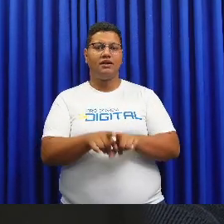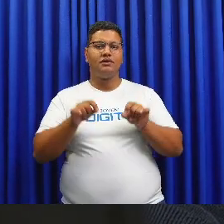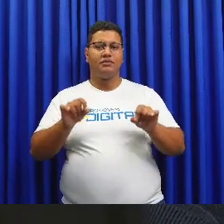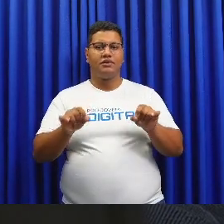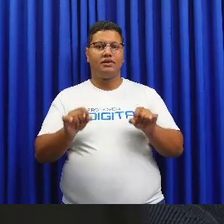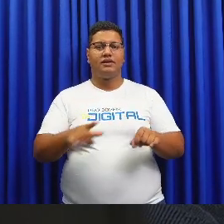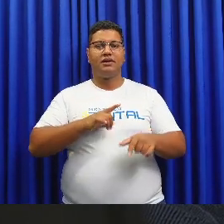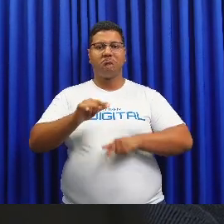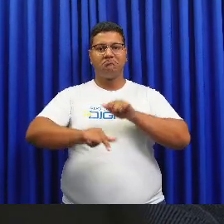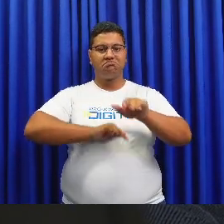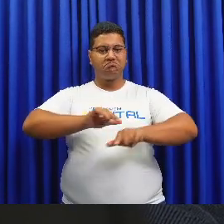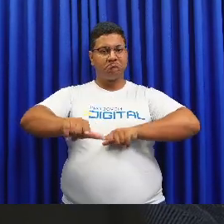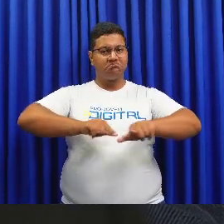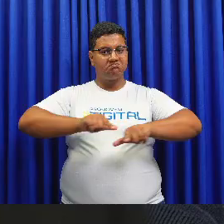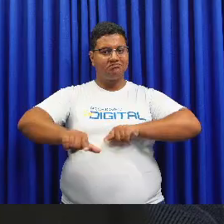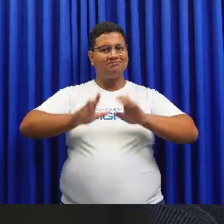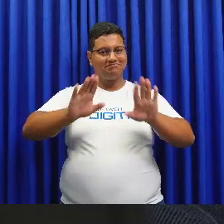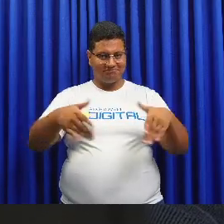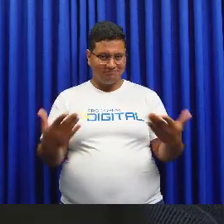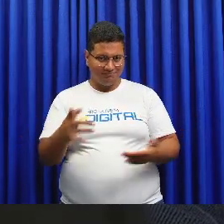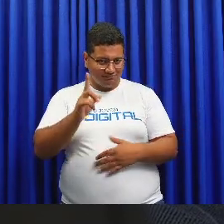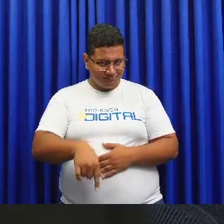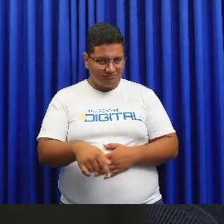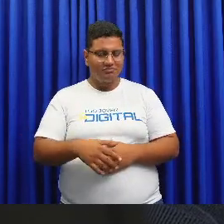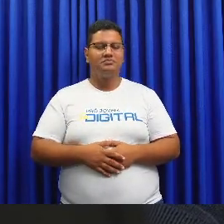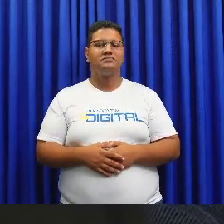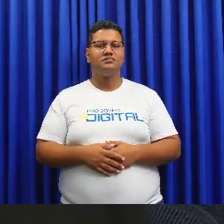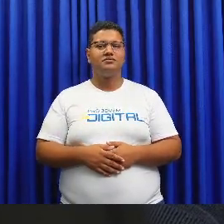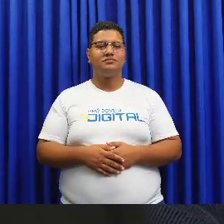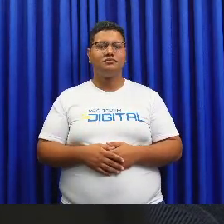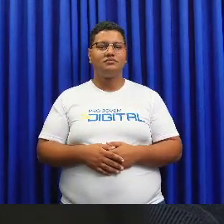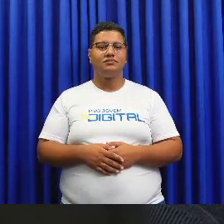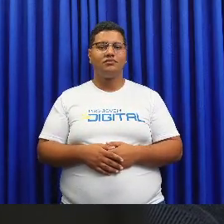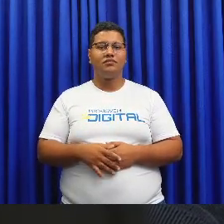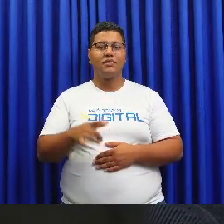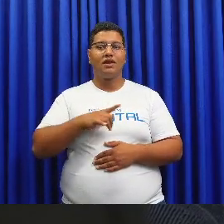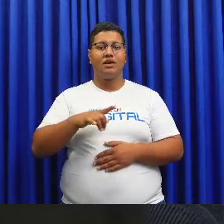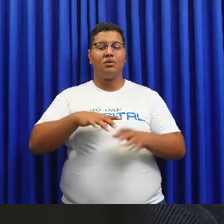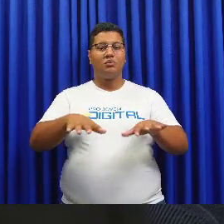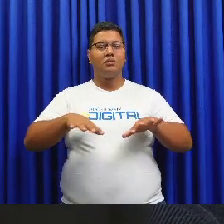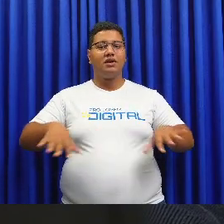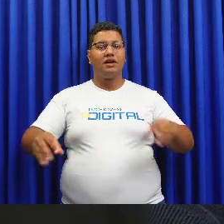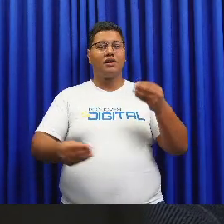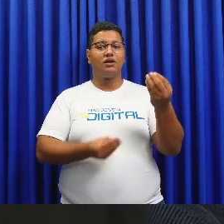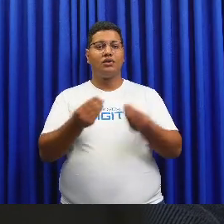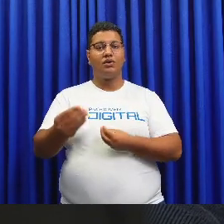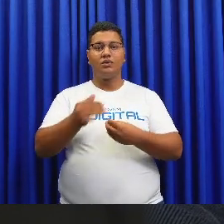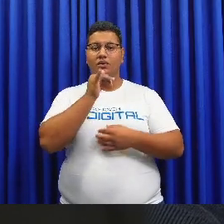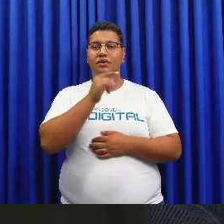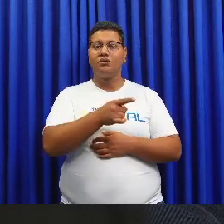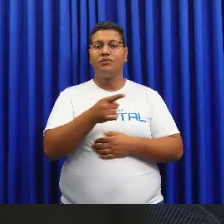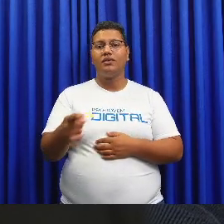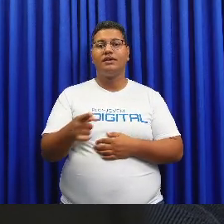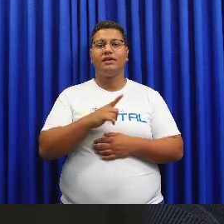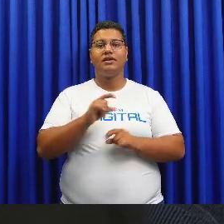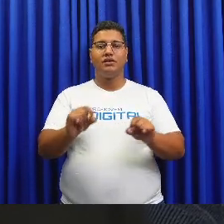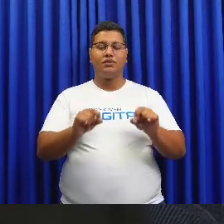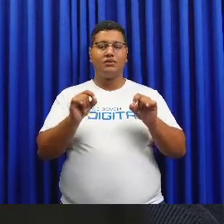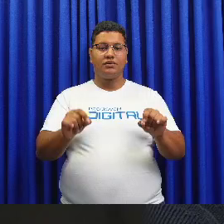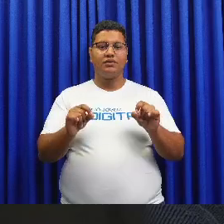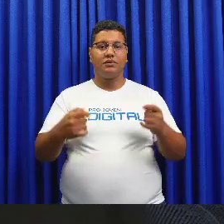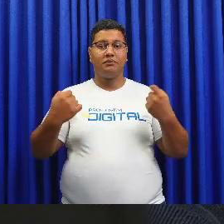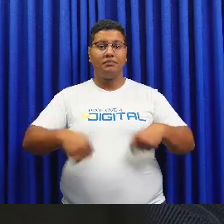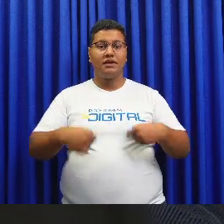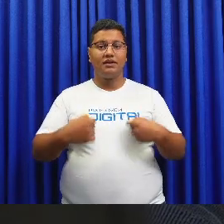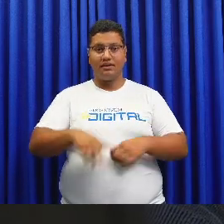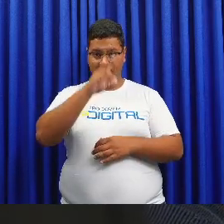dá o seu serviço, não é isso mesmo? E por ser uma área em que você está muito